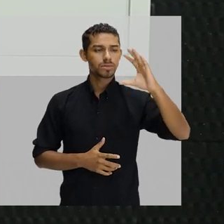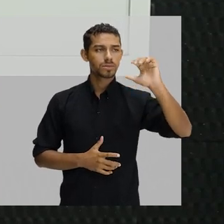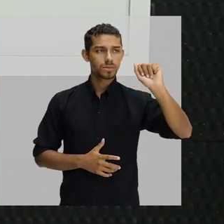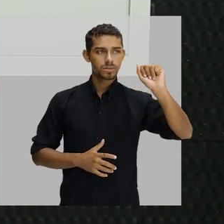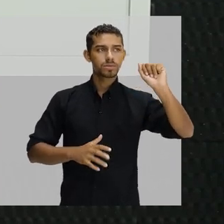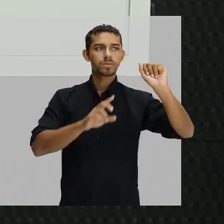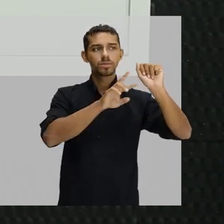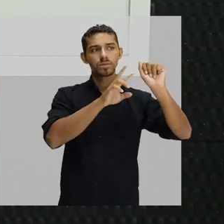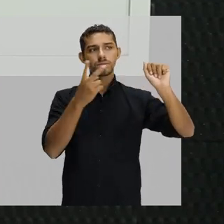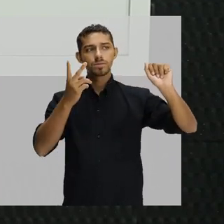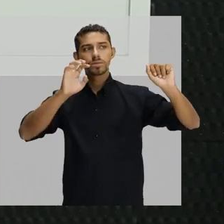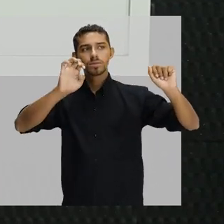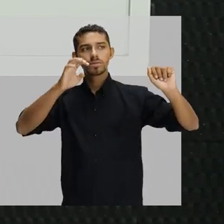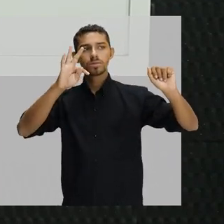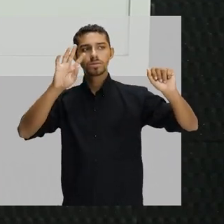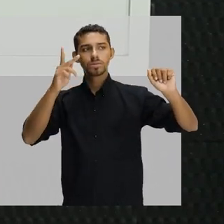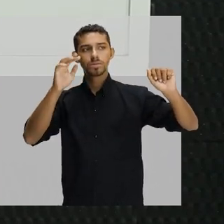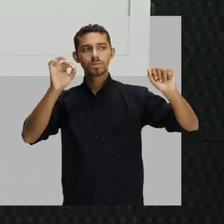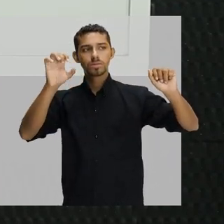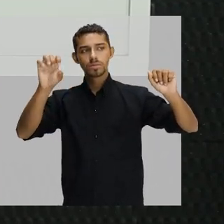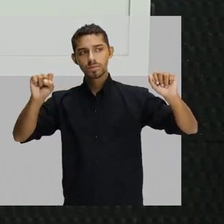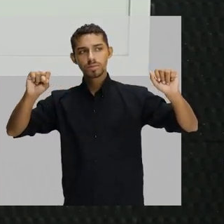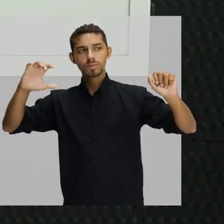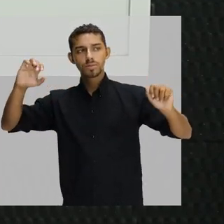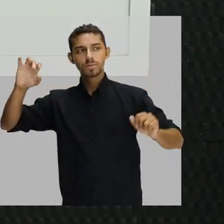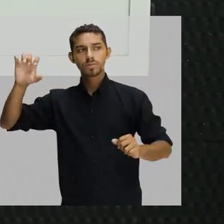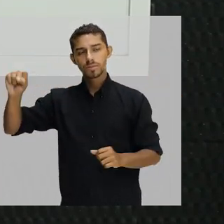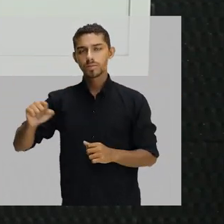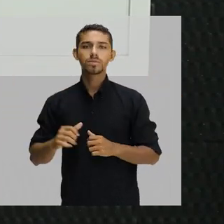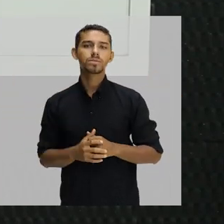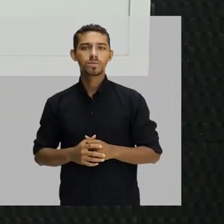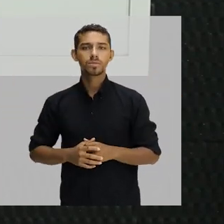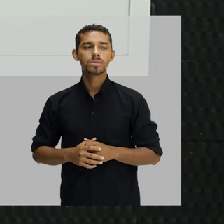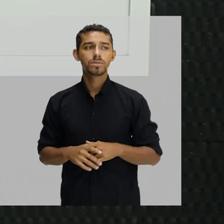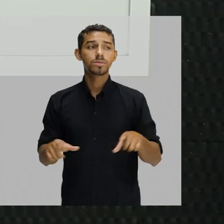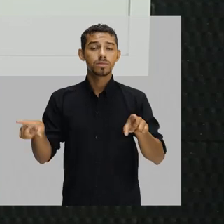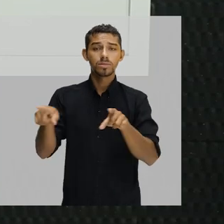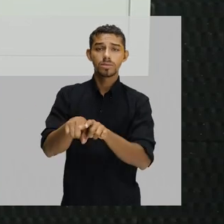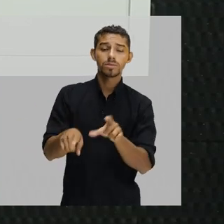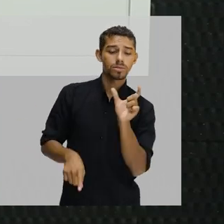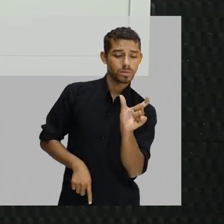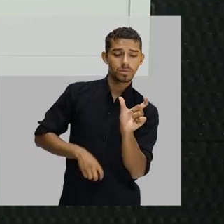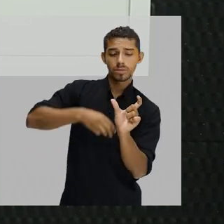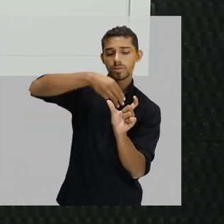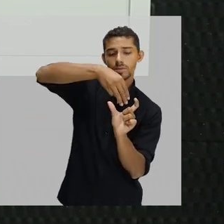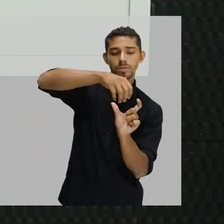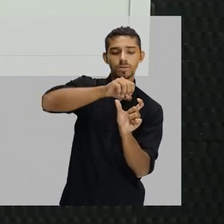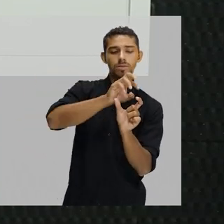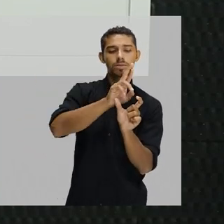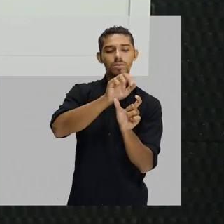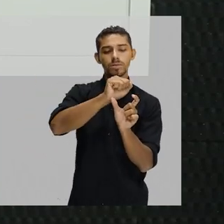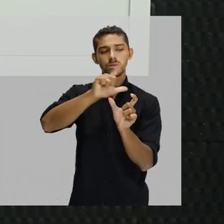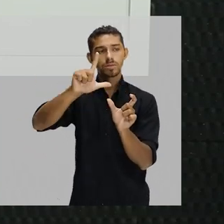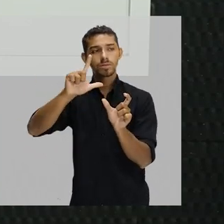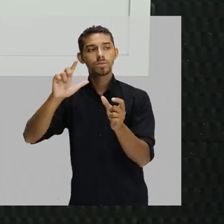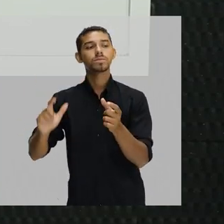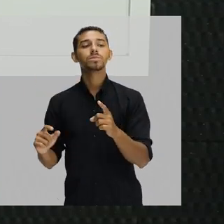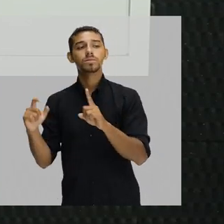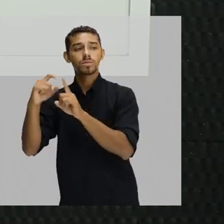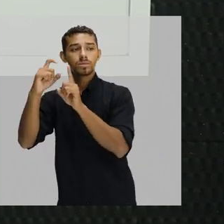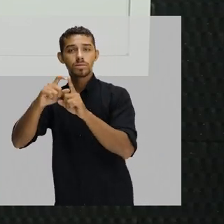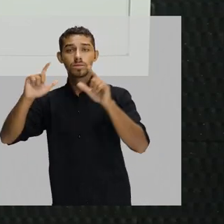ethos, costumes. Se você pegar a palavra moral, ela vem da palavra mores. Certo? Palavra mores, por